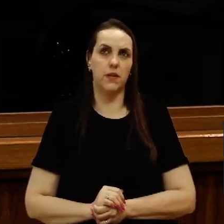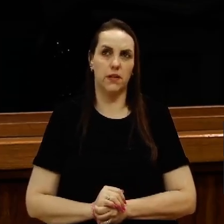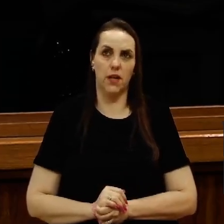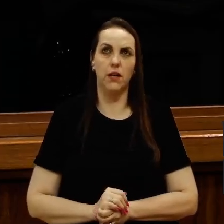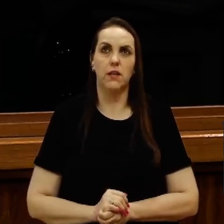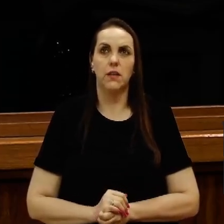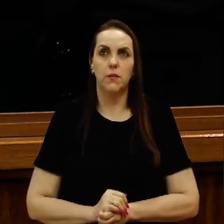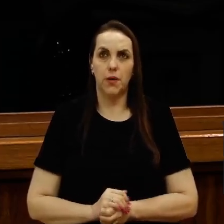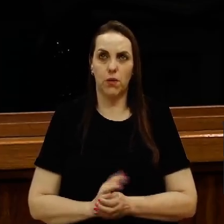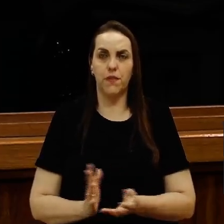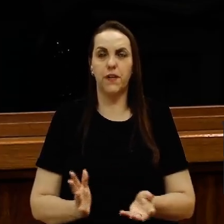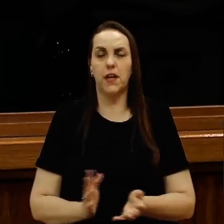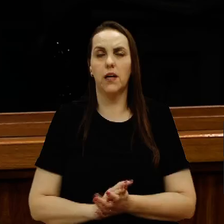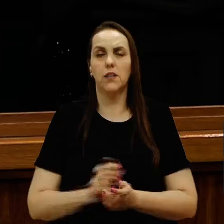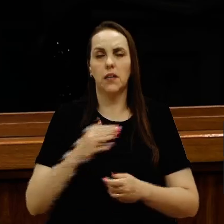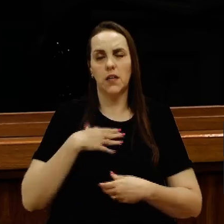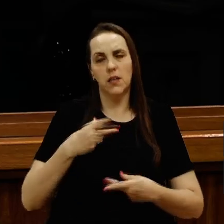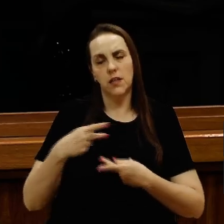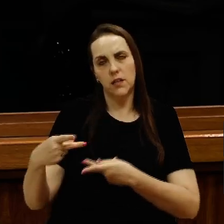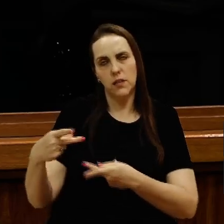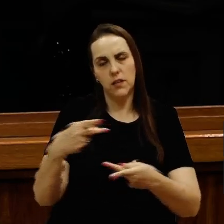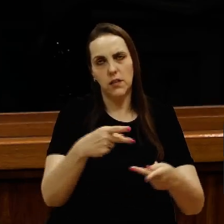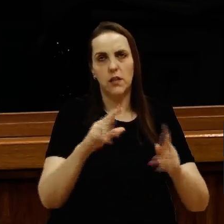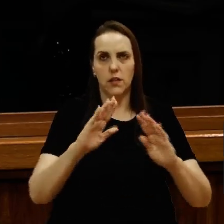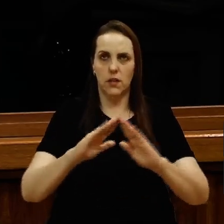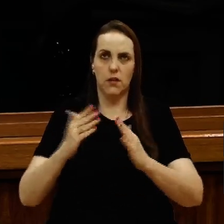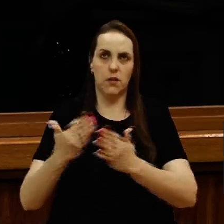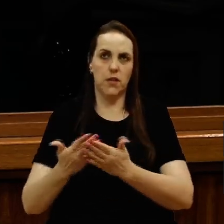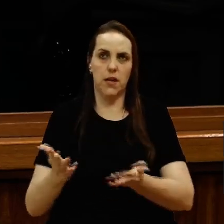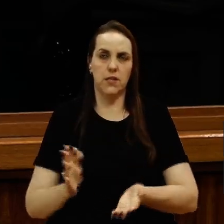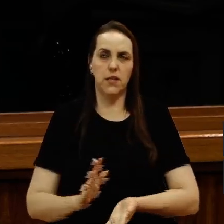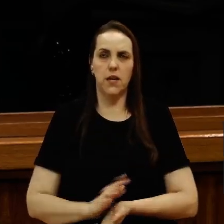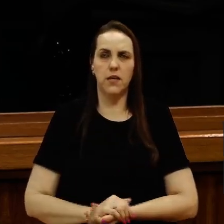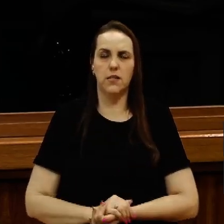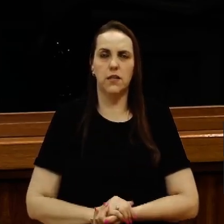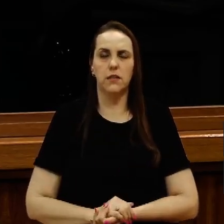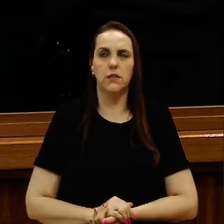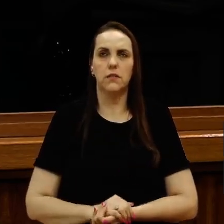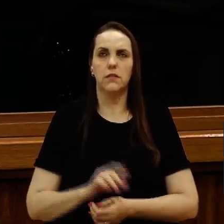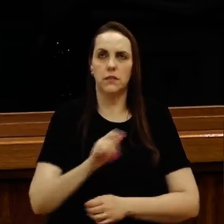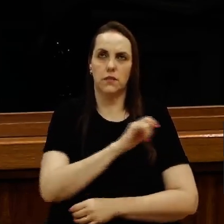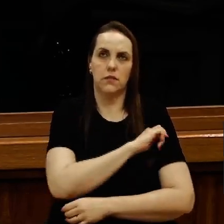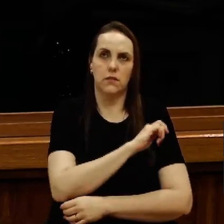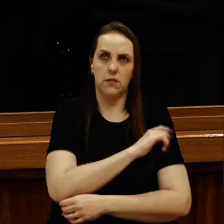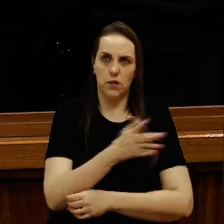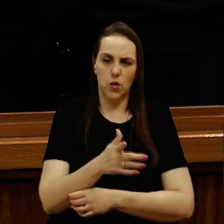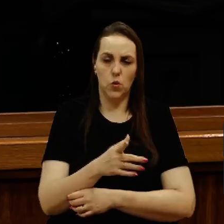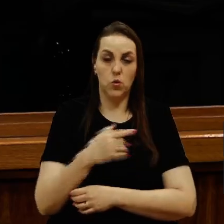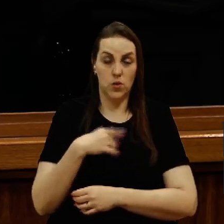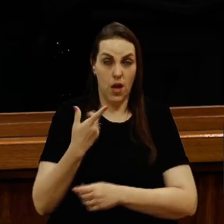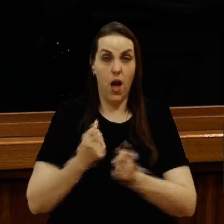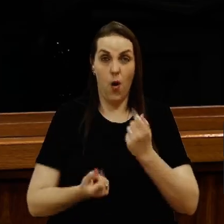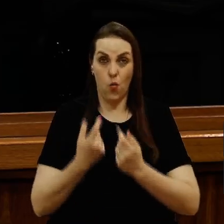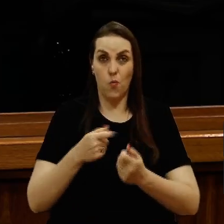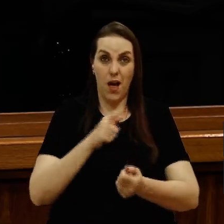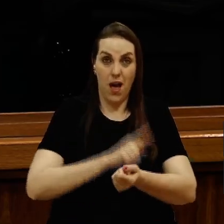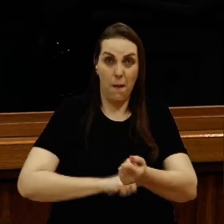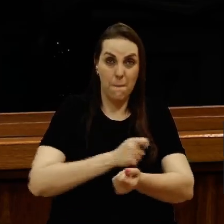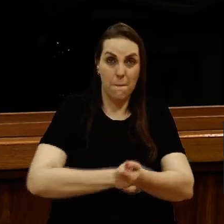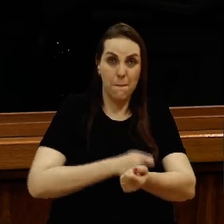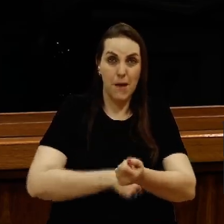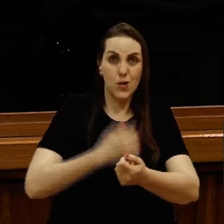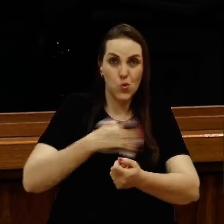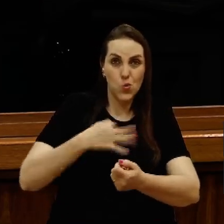algumas escolas nas quais eu fui chamada. Tem estudantes que se machucam a si próprio,